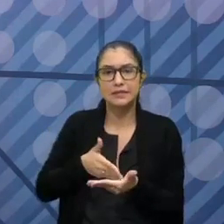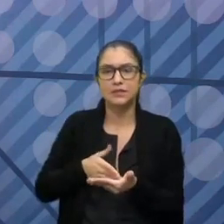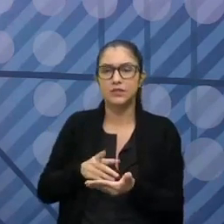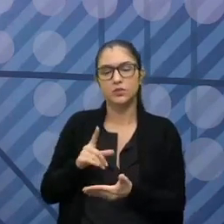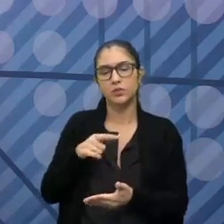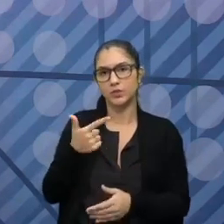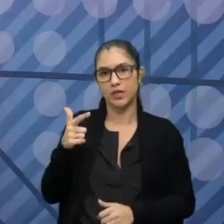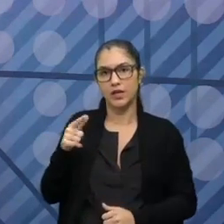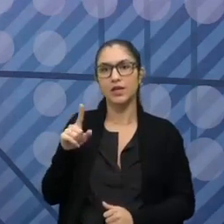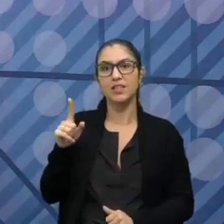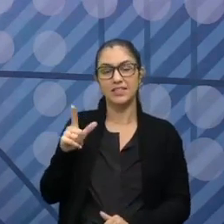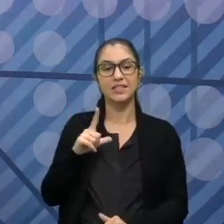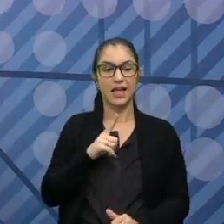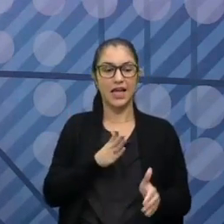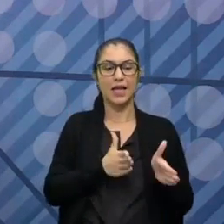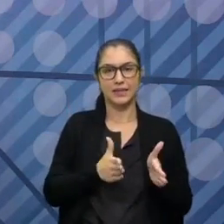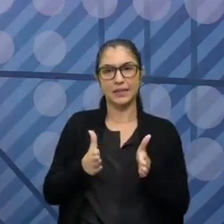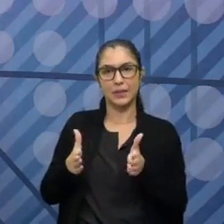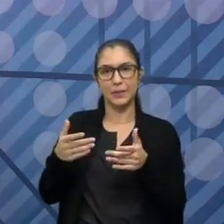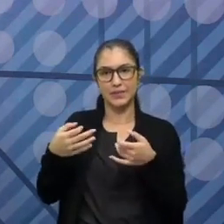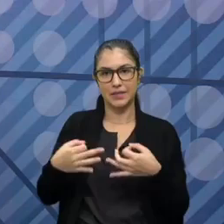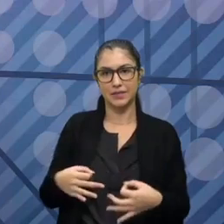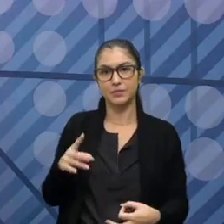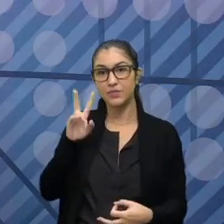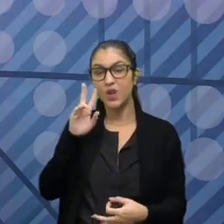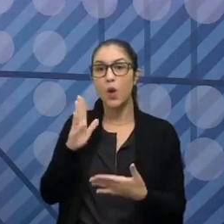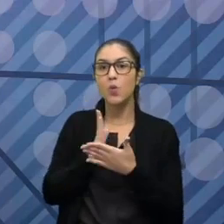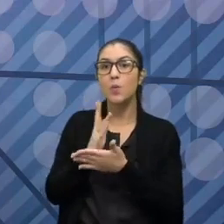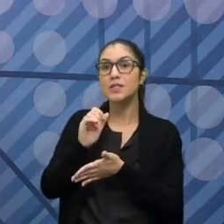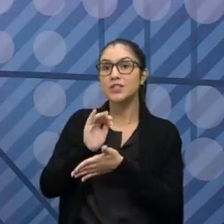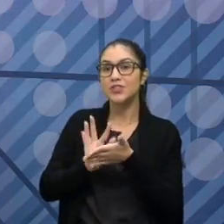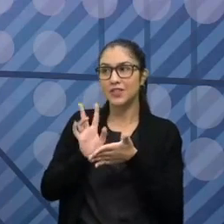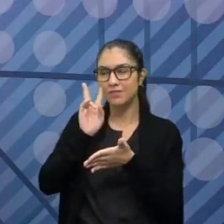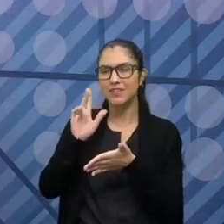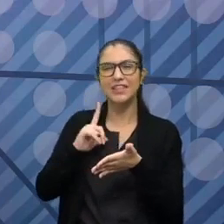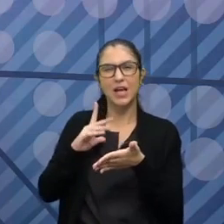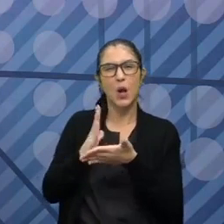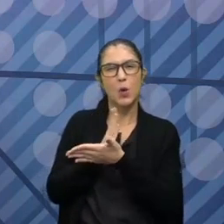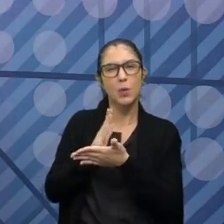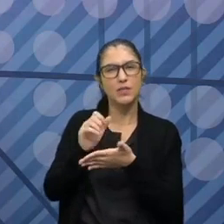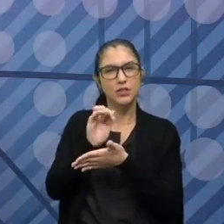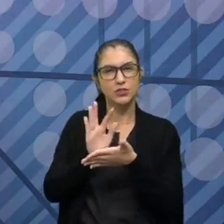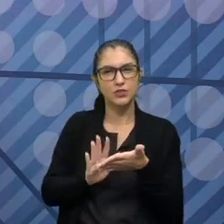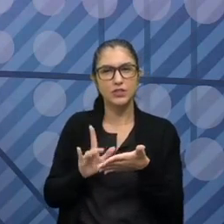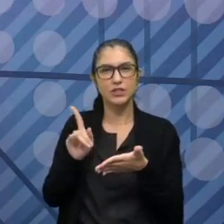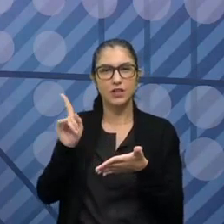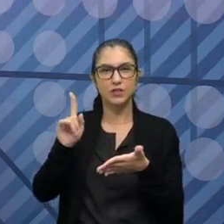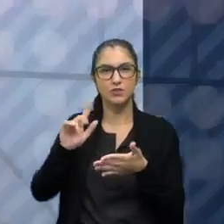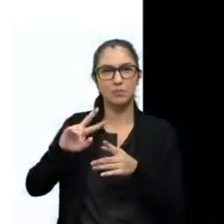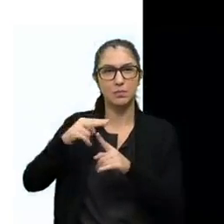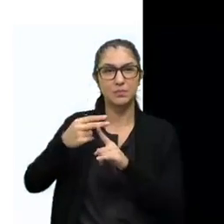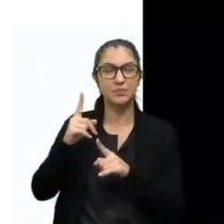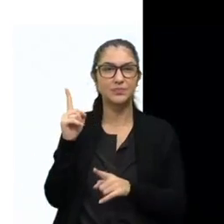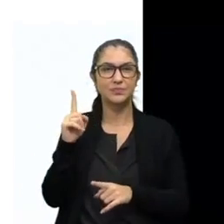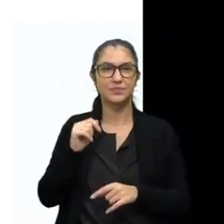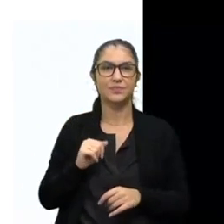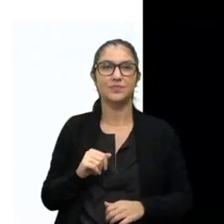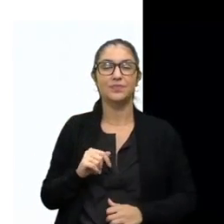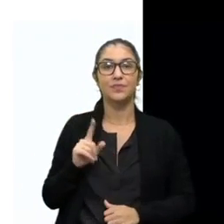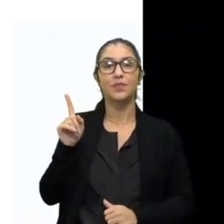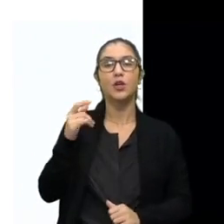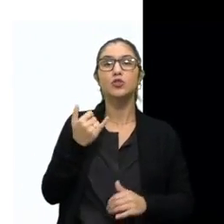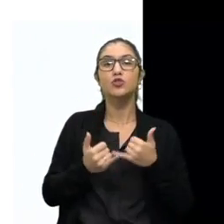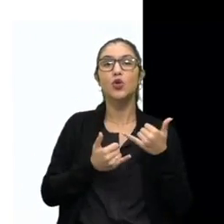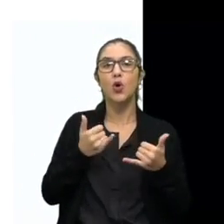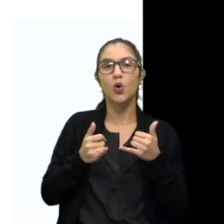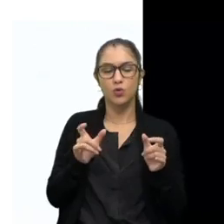6º ano. Eles têm a etapa certa. Vamos ver algumas atividades. Lembra que eu falei que tinha algumas atividades extras? Então, olha lá. Aqui é um jogo